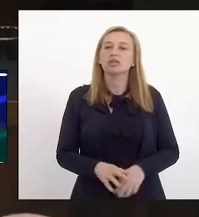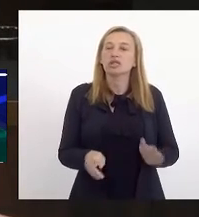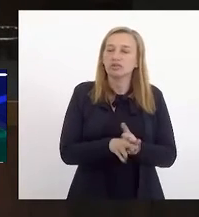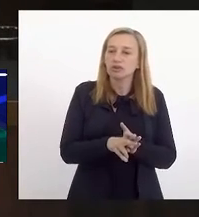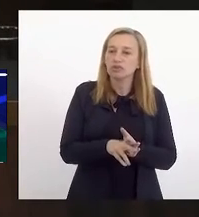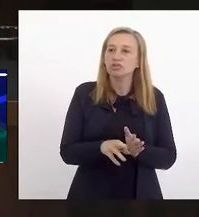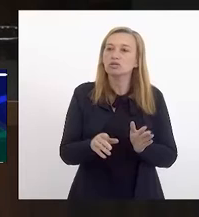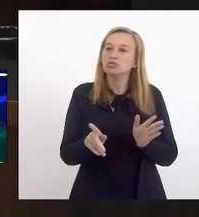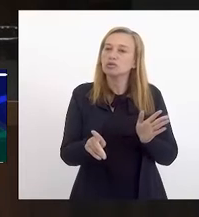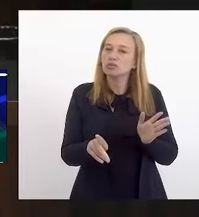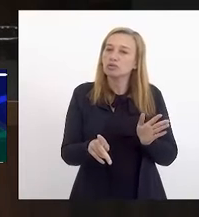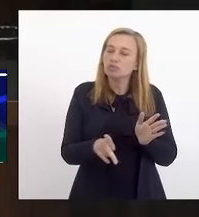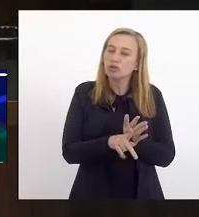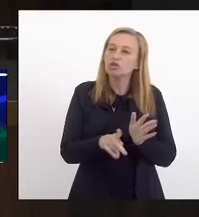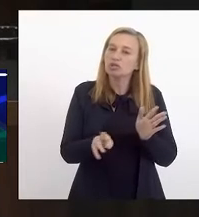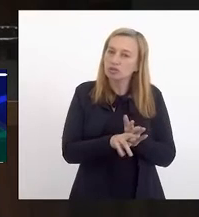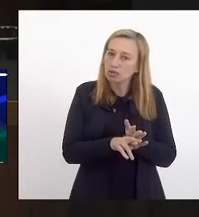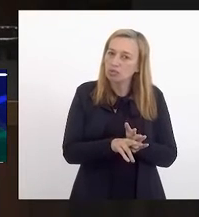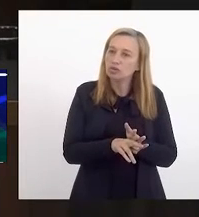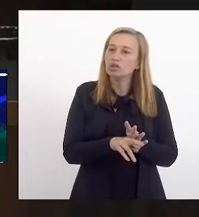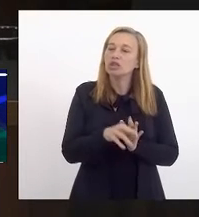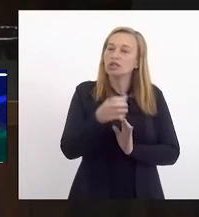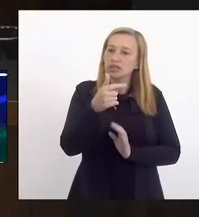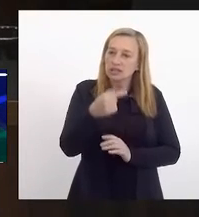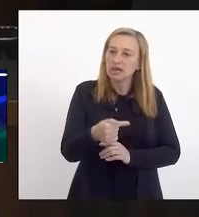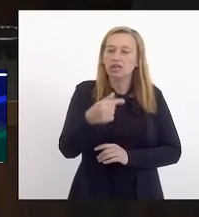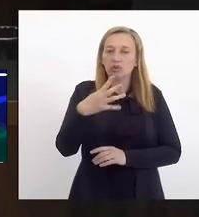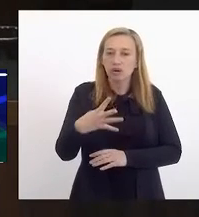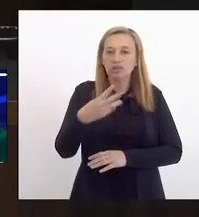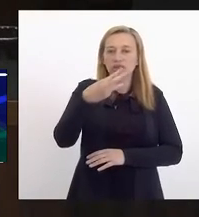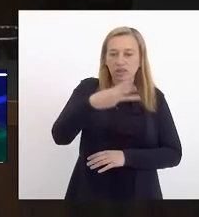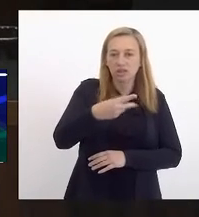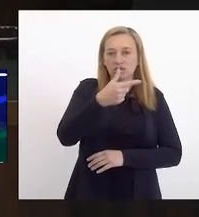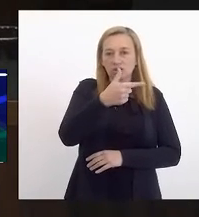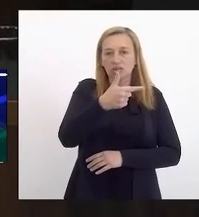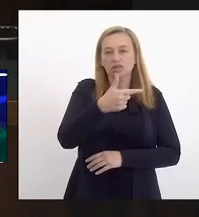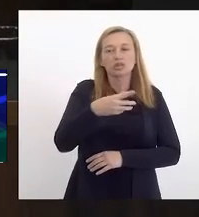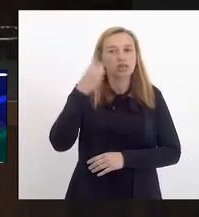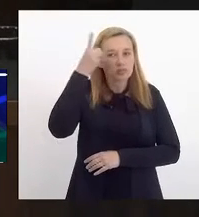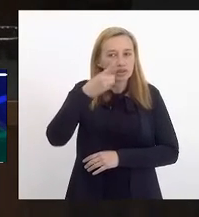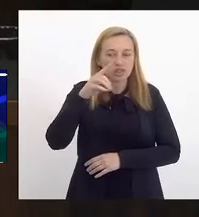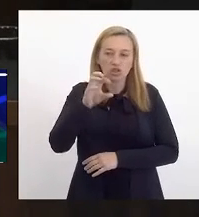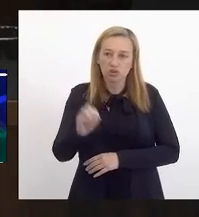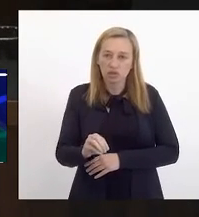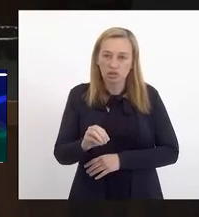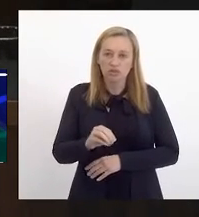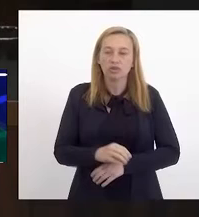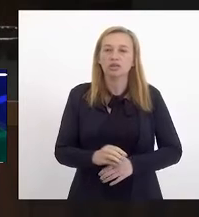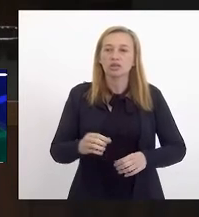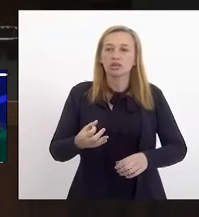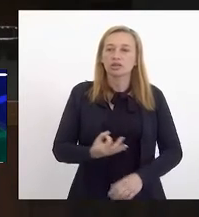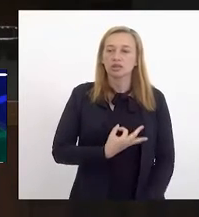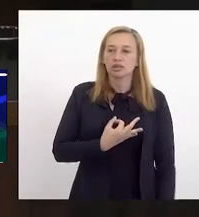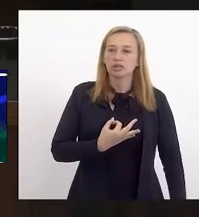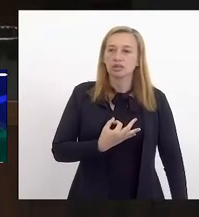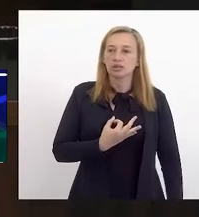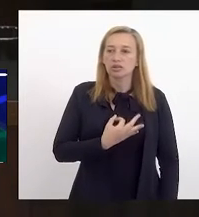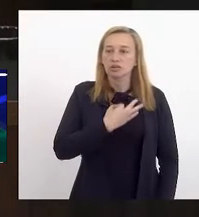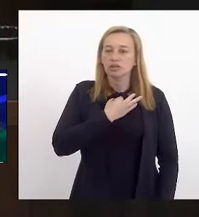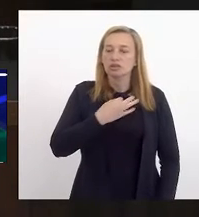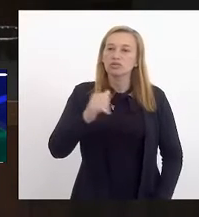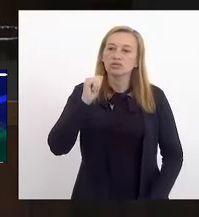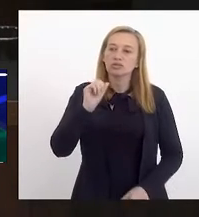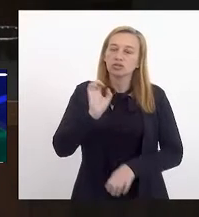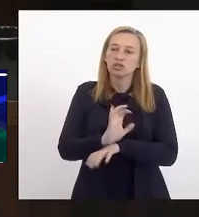Resolução do projeto de resolução 743, de autoria do deputado Dionísio Lins. Concede título de benemérito do Estado do